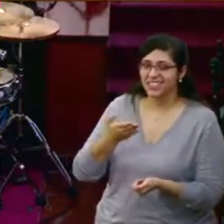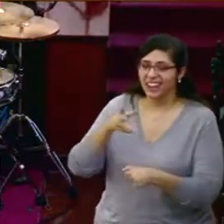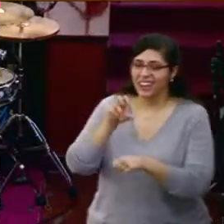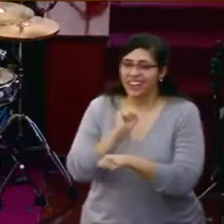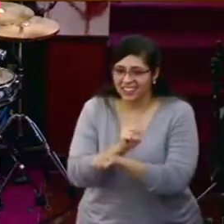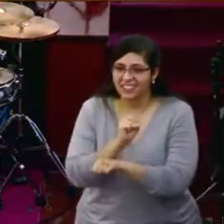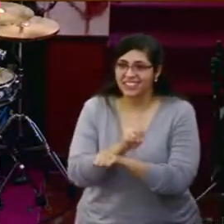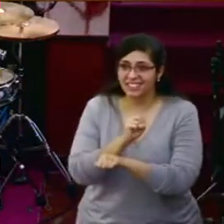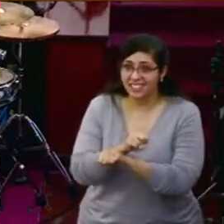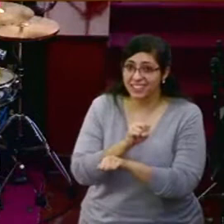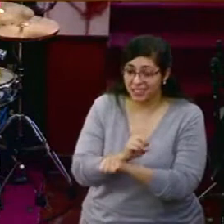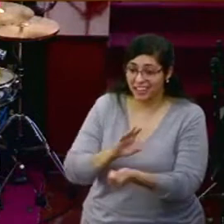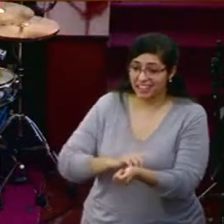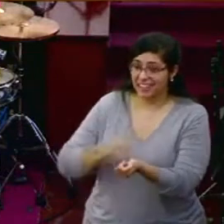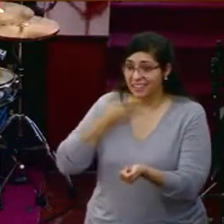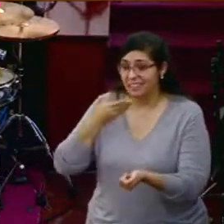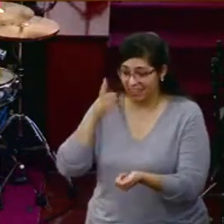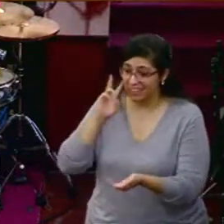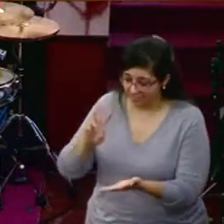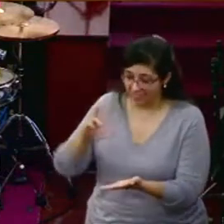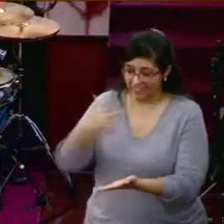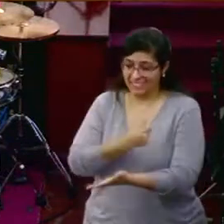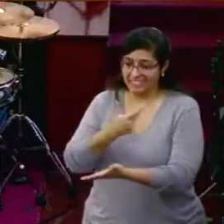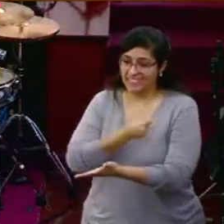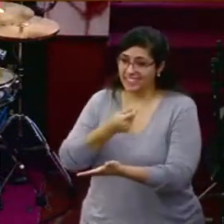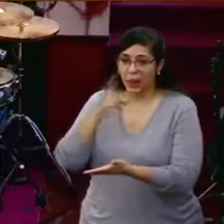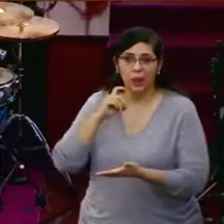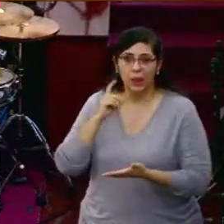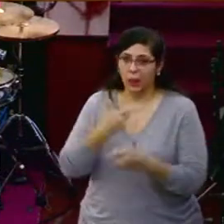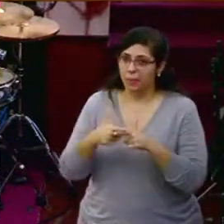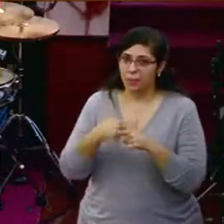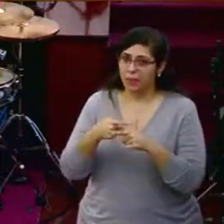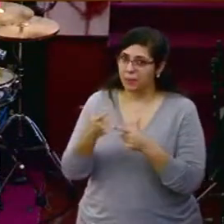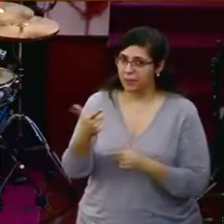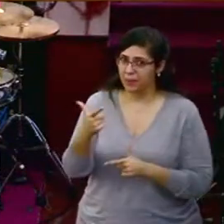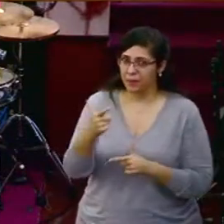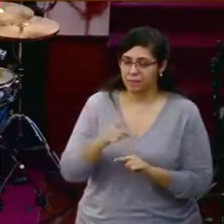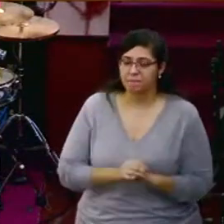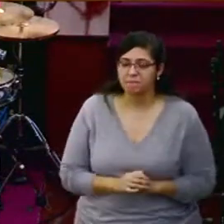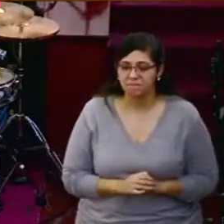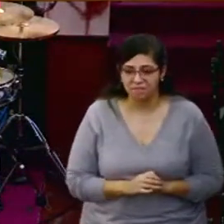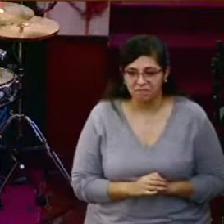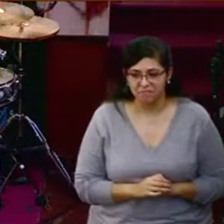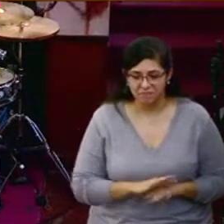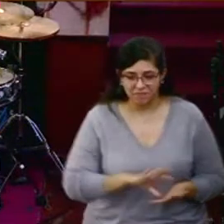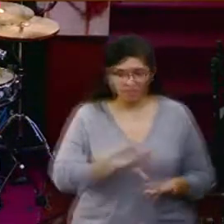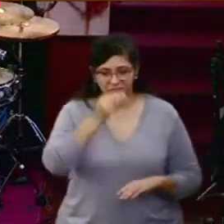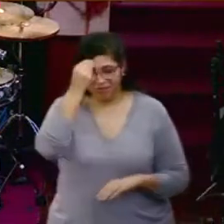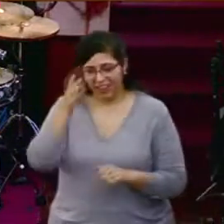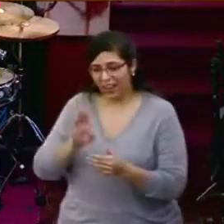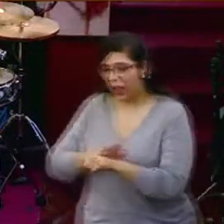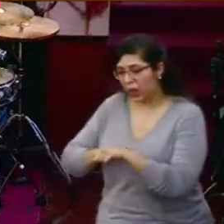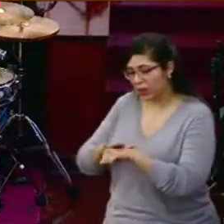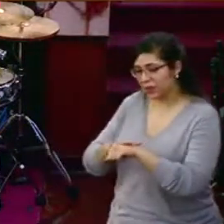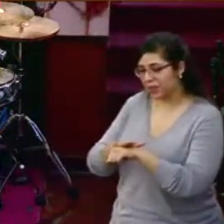esperar que veias apareçam facilmente para que ela não tenha problemas nós conversamos rapidamente já